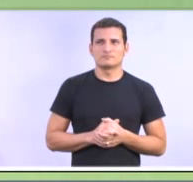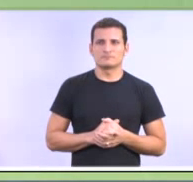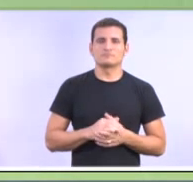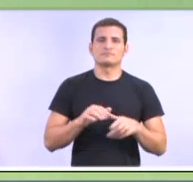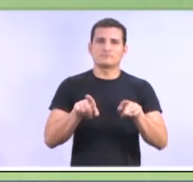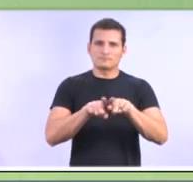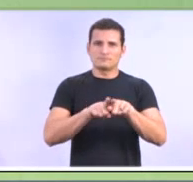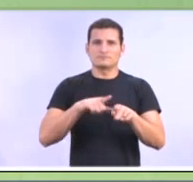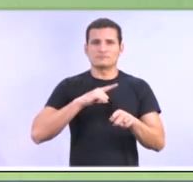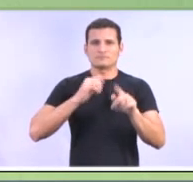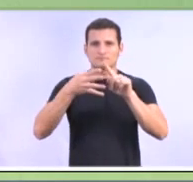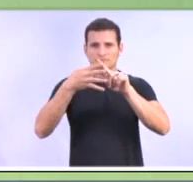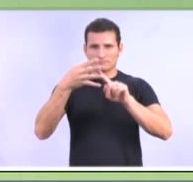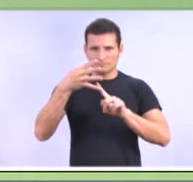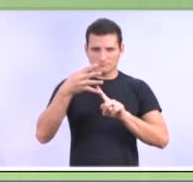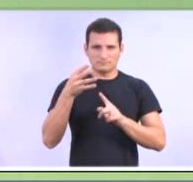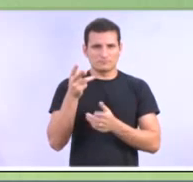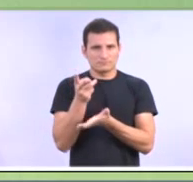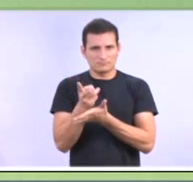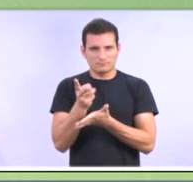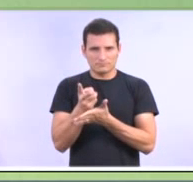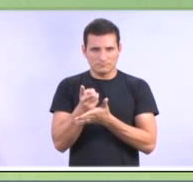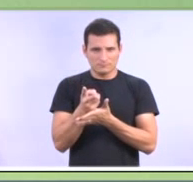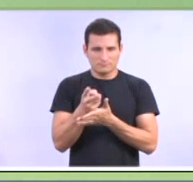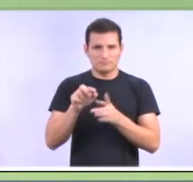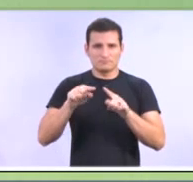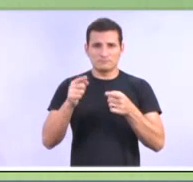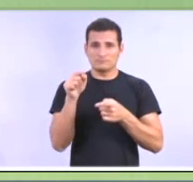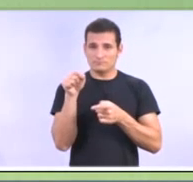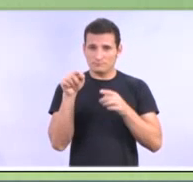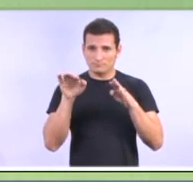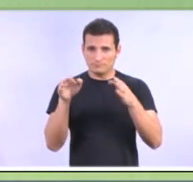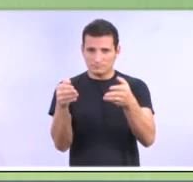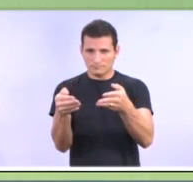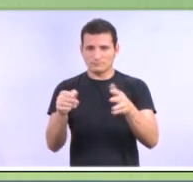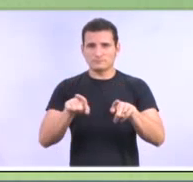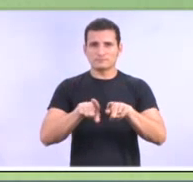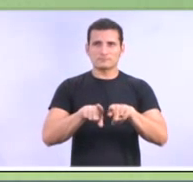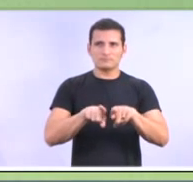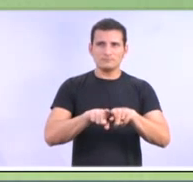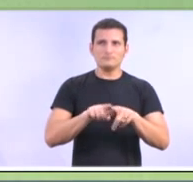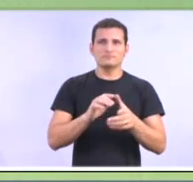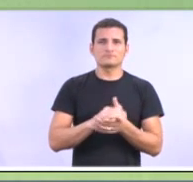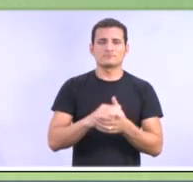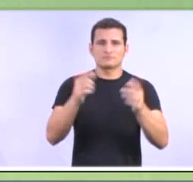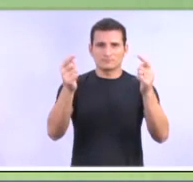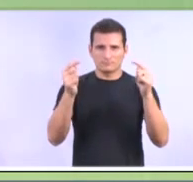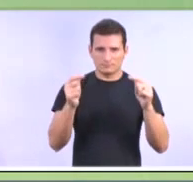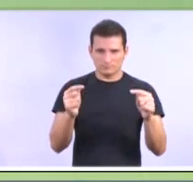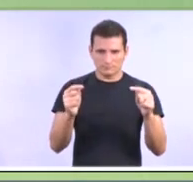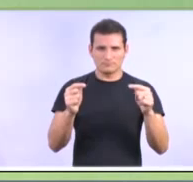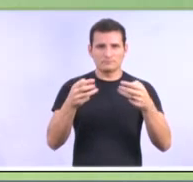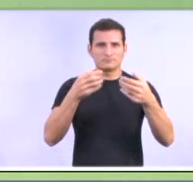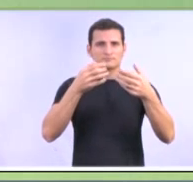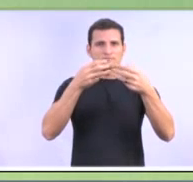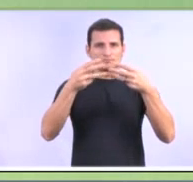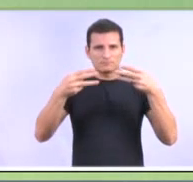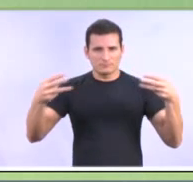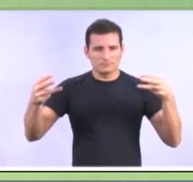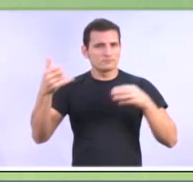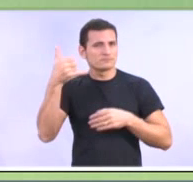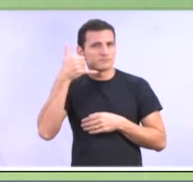4 elementos, mas para um fim específico. Nós falamos também da redes de